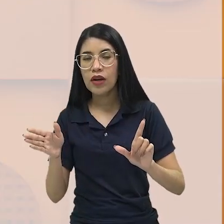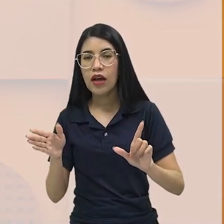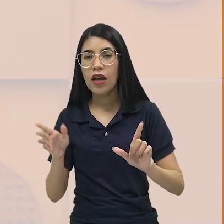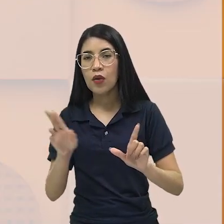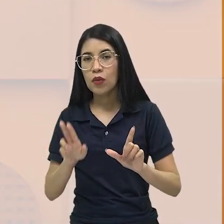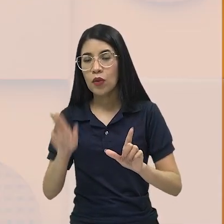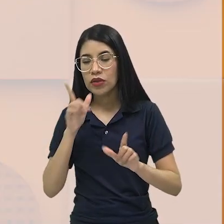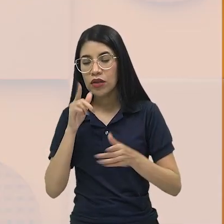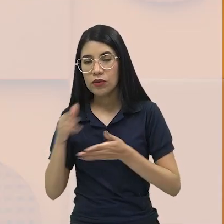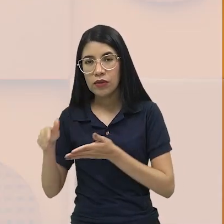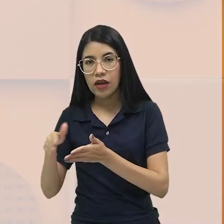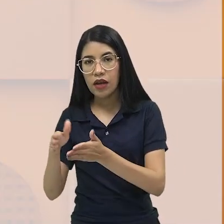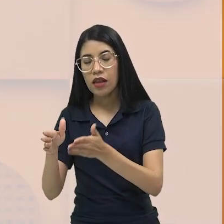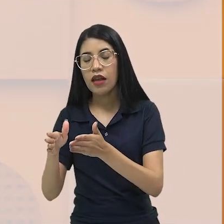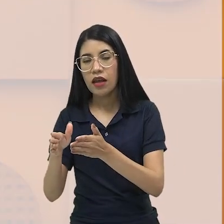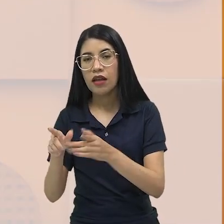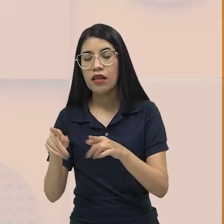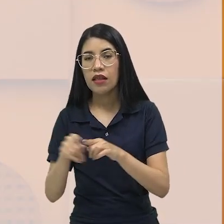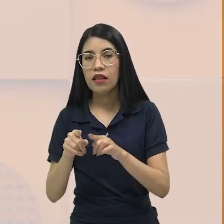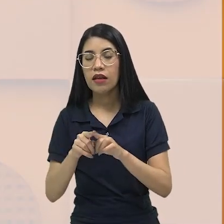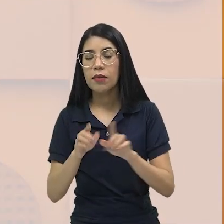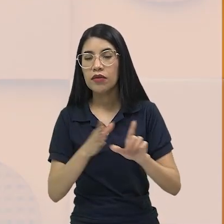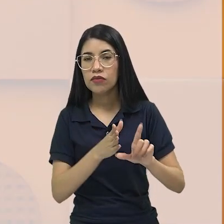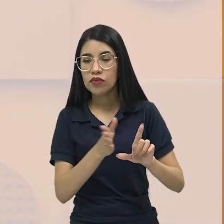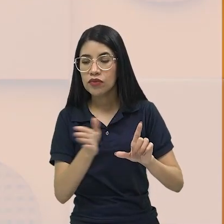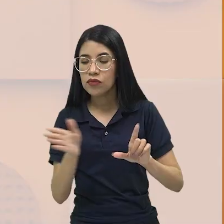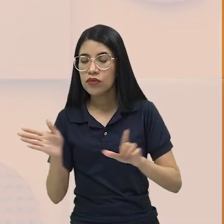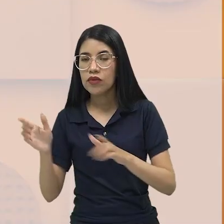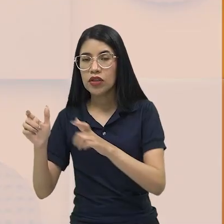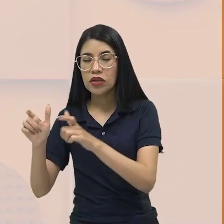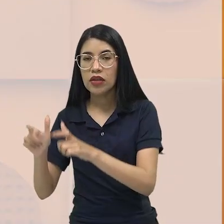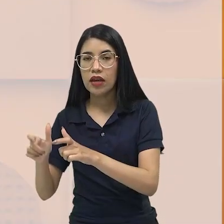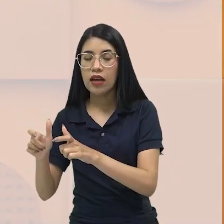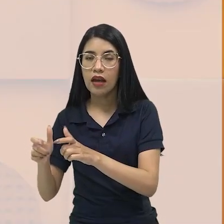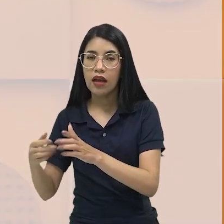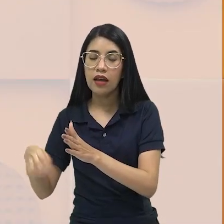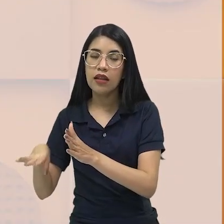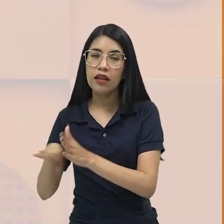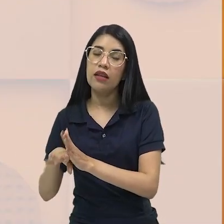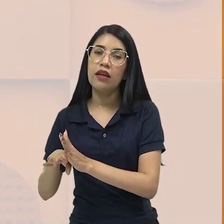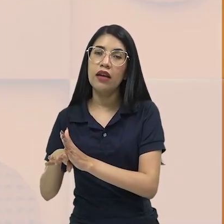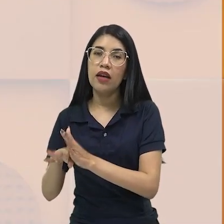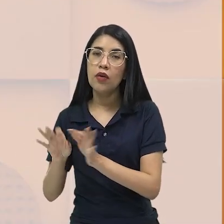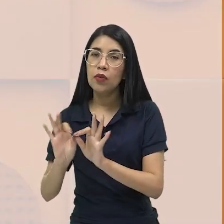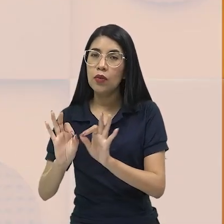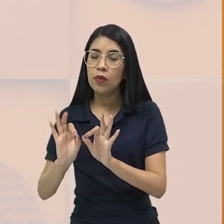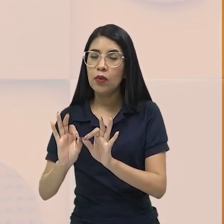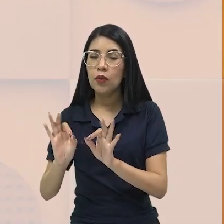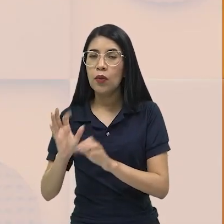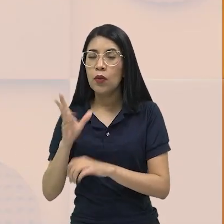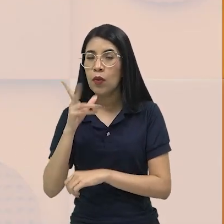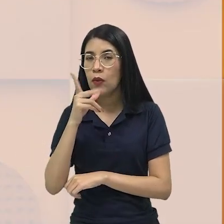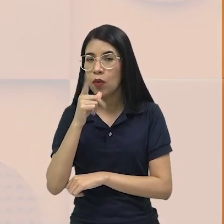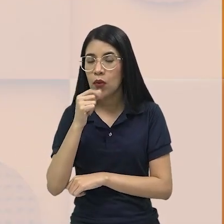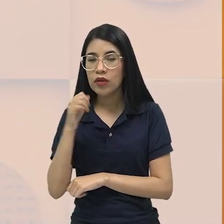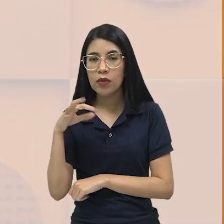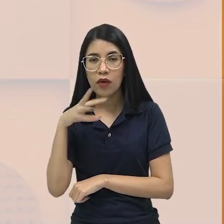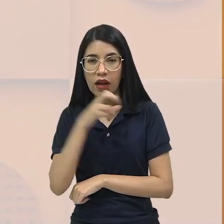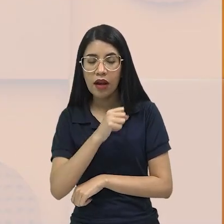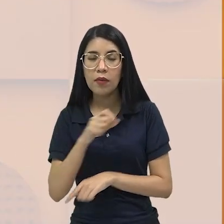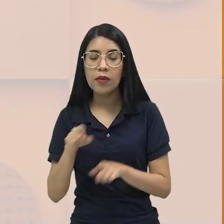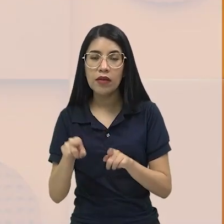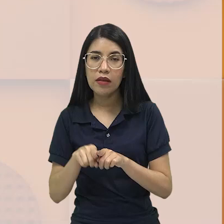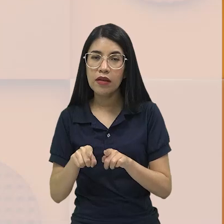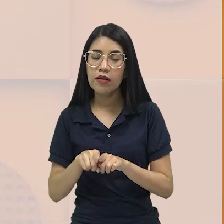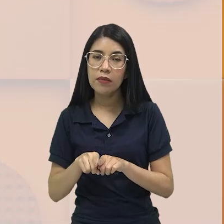Panamá, atravessar o Canal do Panamá e chegar com uma distância bem menor e com um tempo bem menor